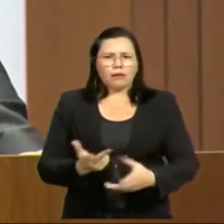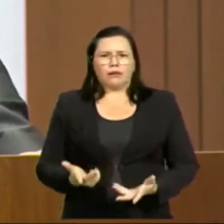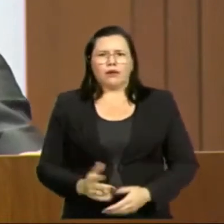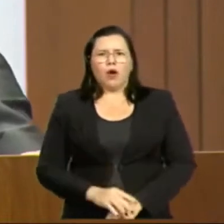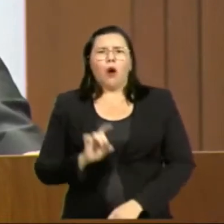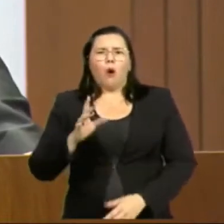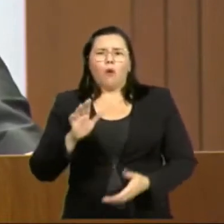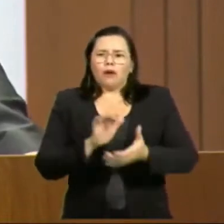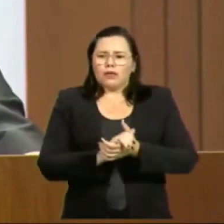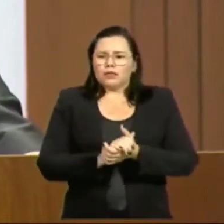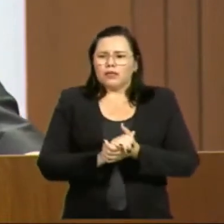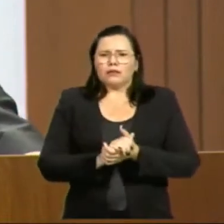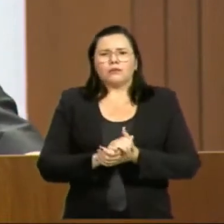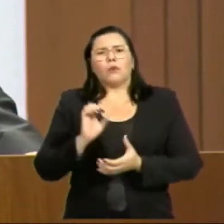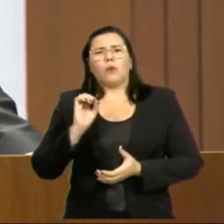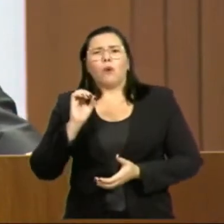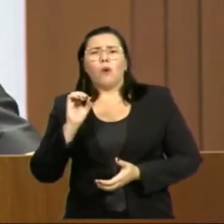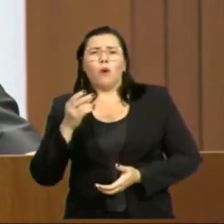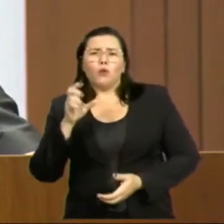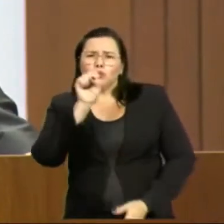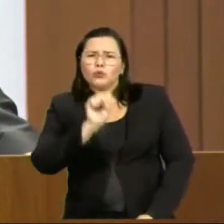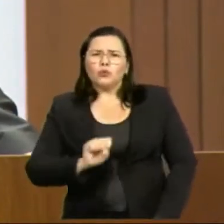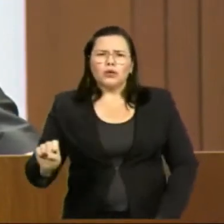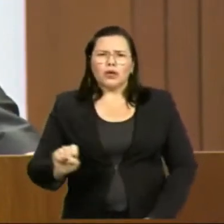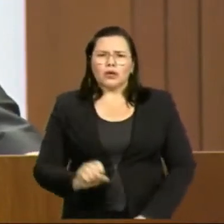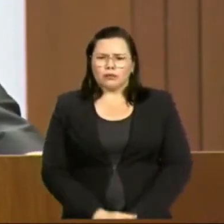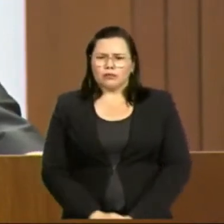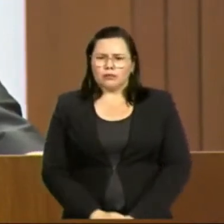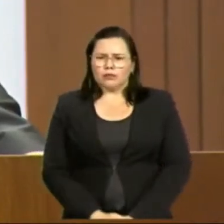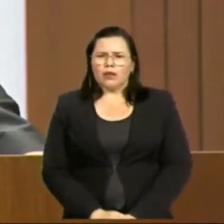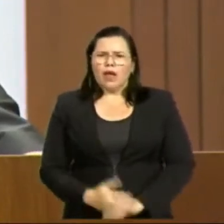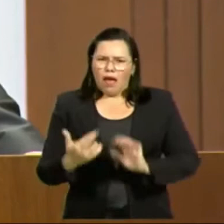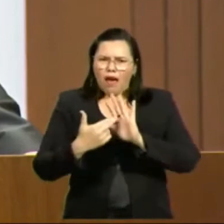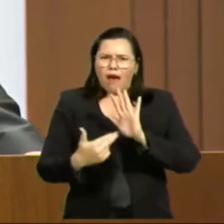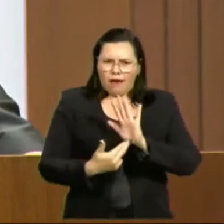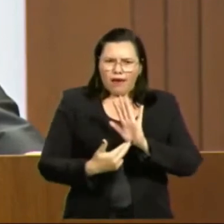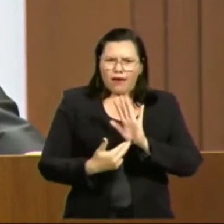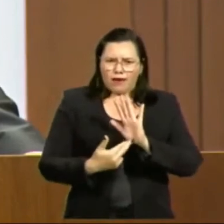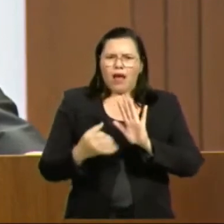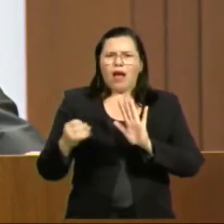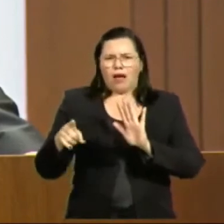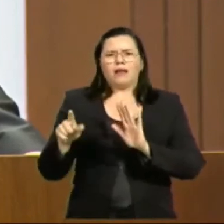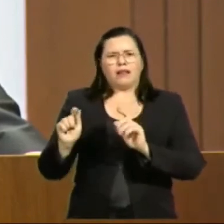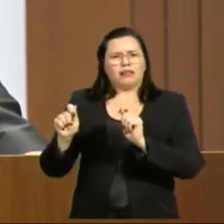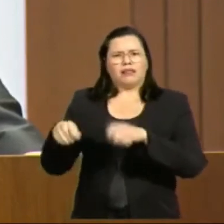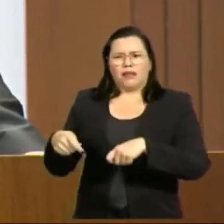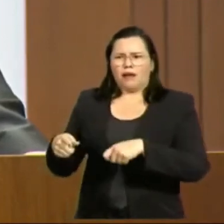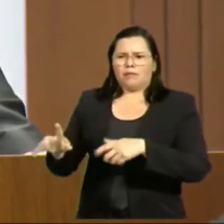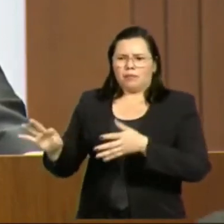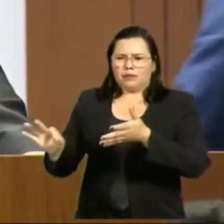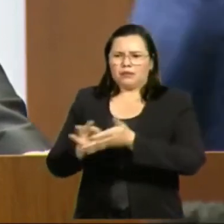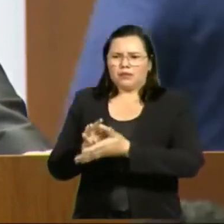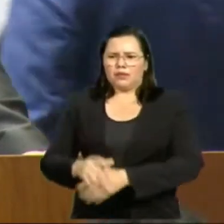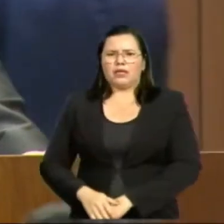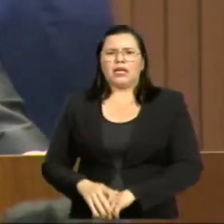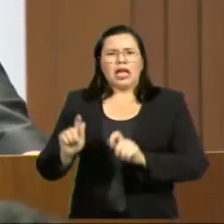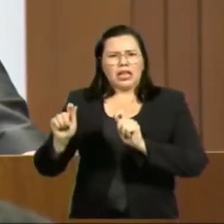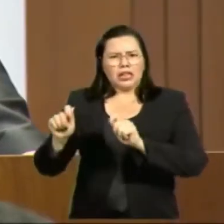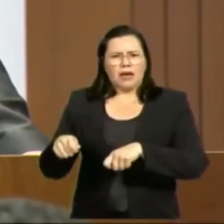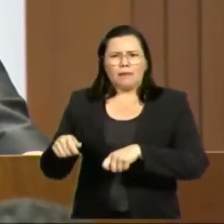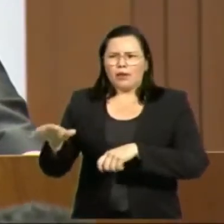admitido um profissional. O critério objetivo para admissão de qualquer